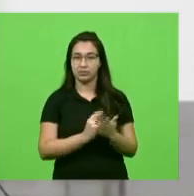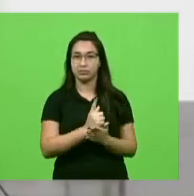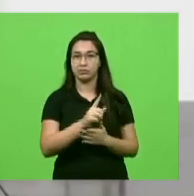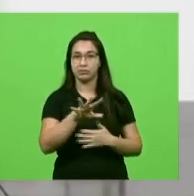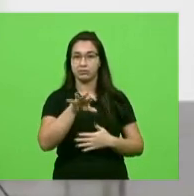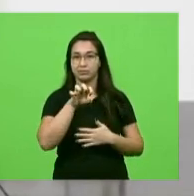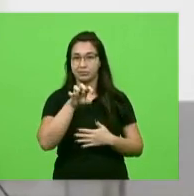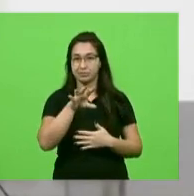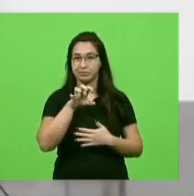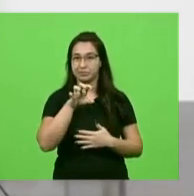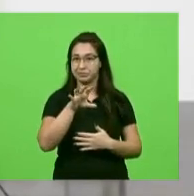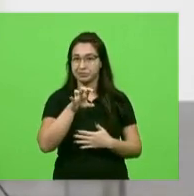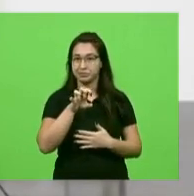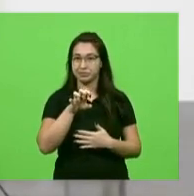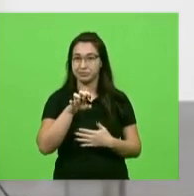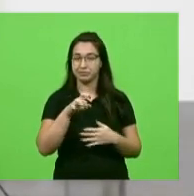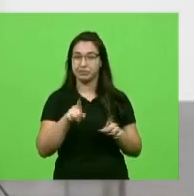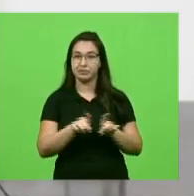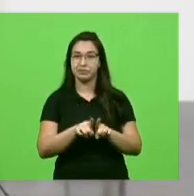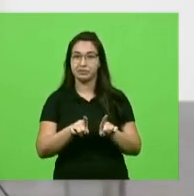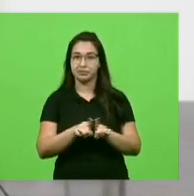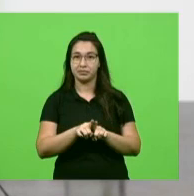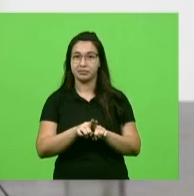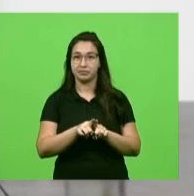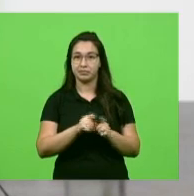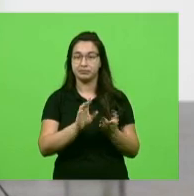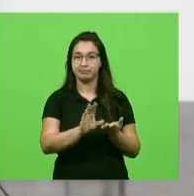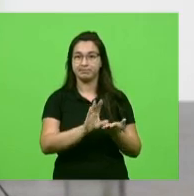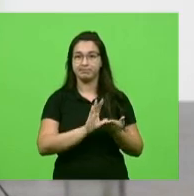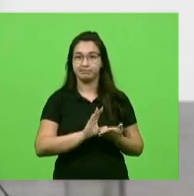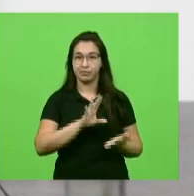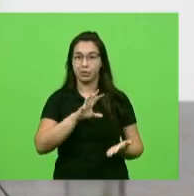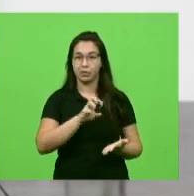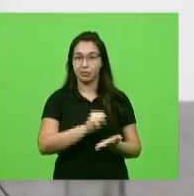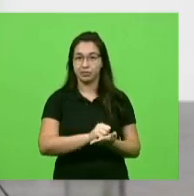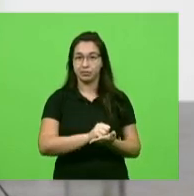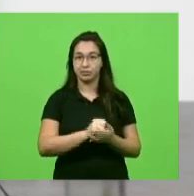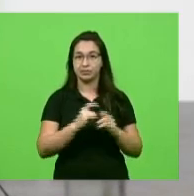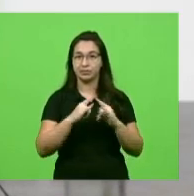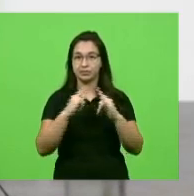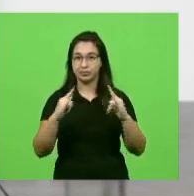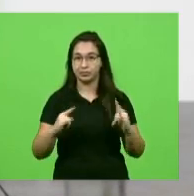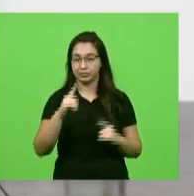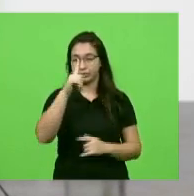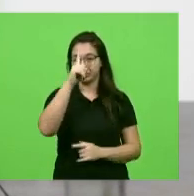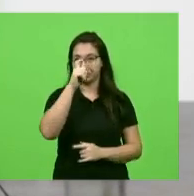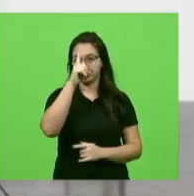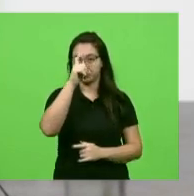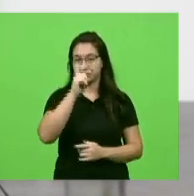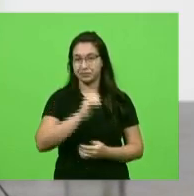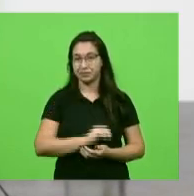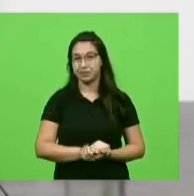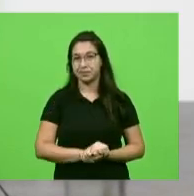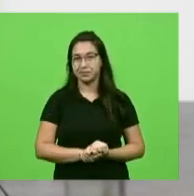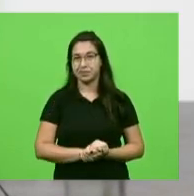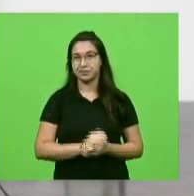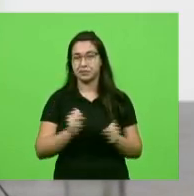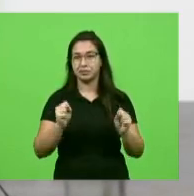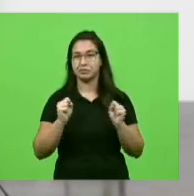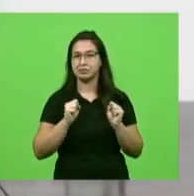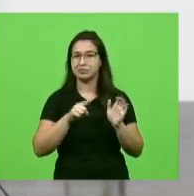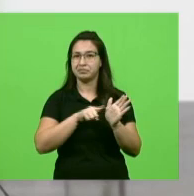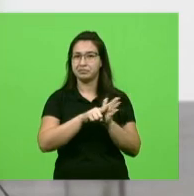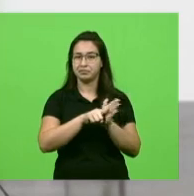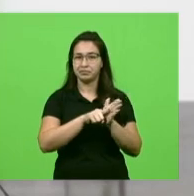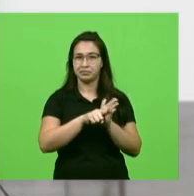respiradores e da derivação de verba à contratação do hospital de campanha. Segundo, omissão no dever de fiscalização